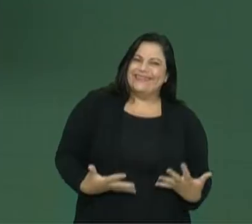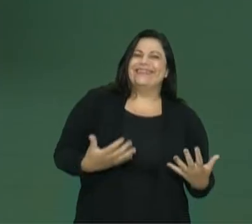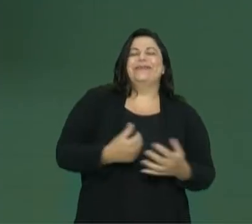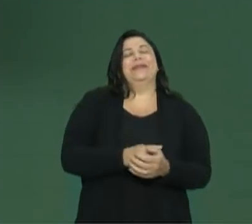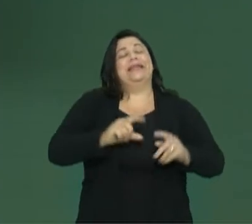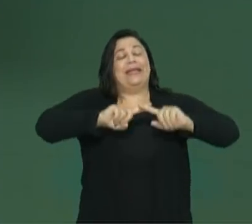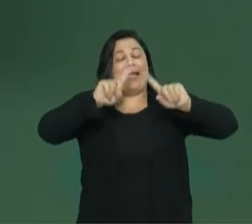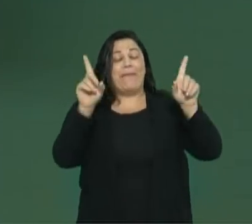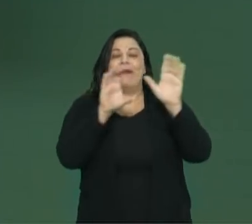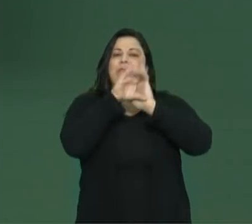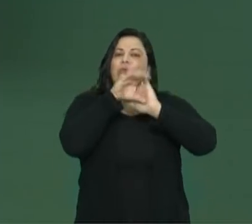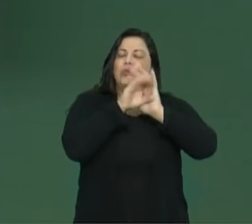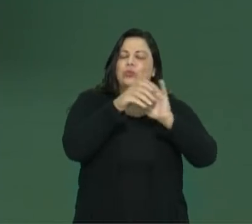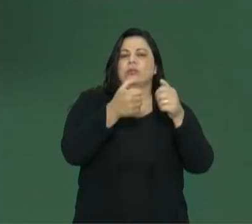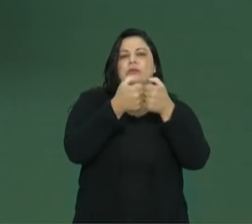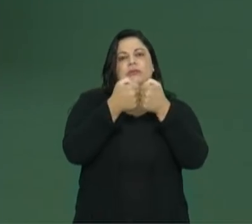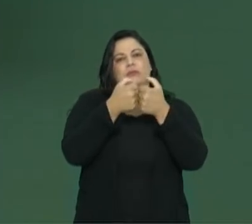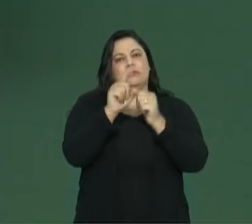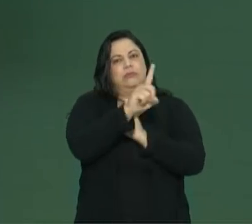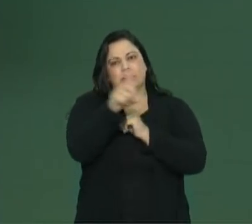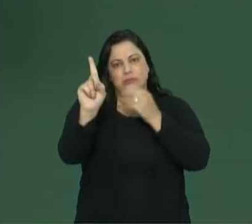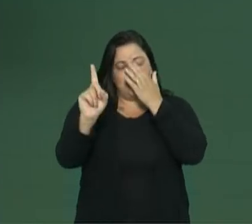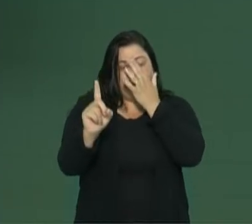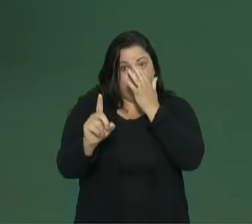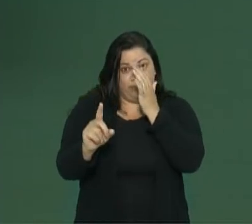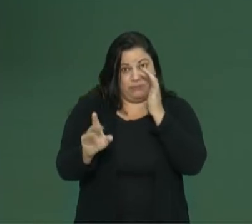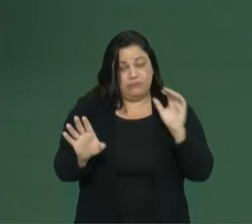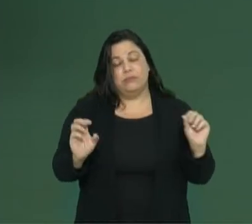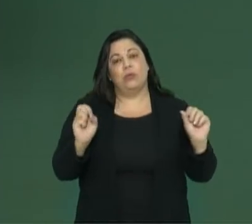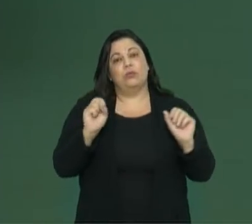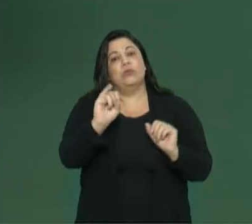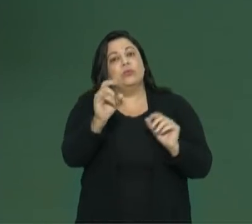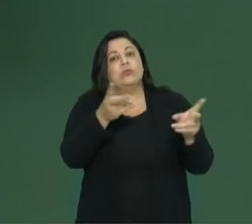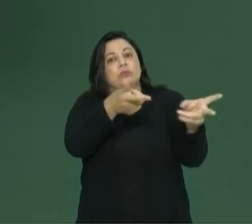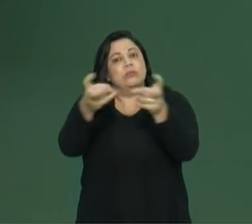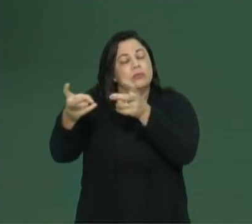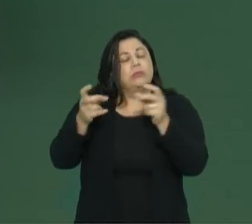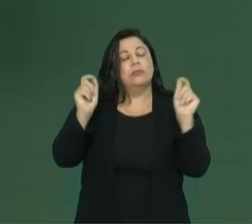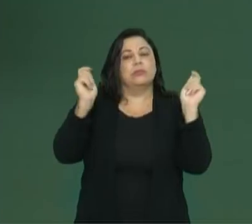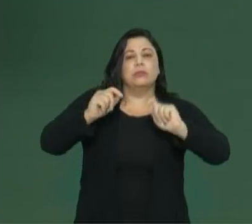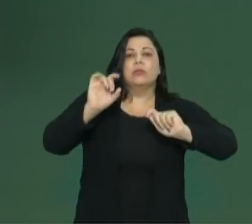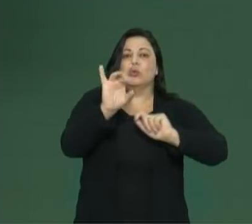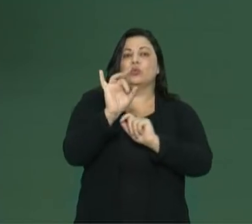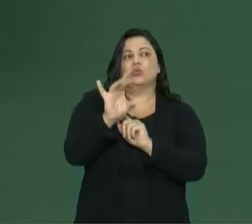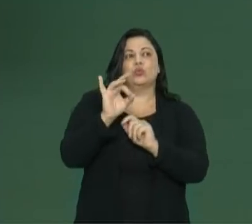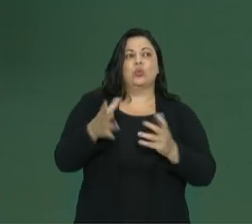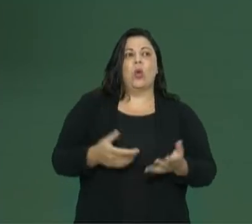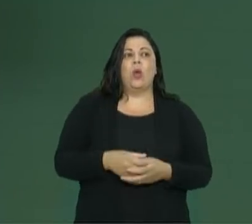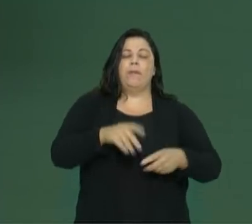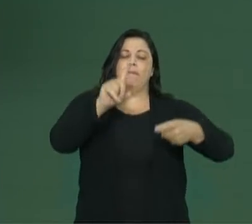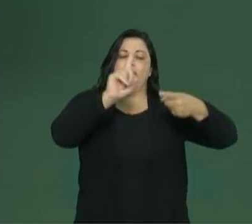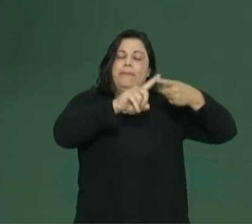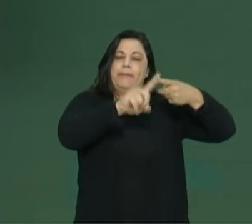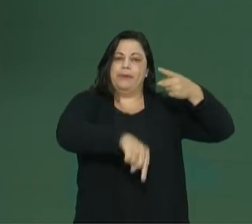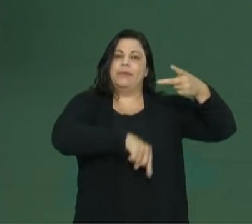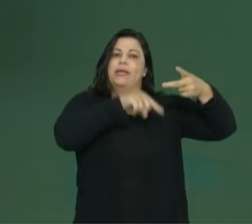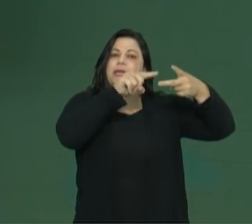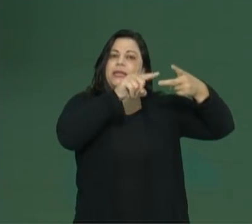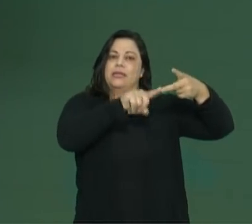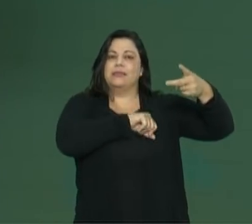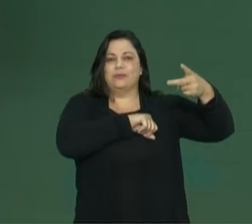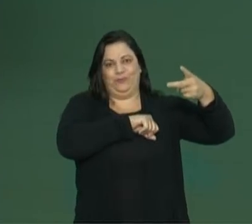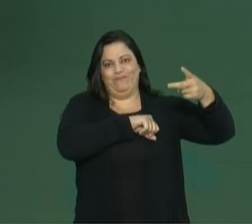aqui no conceito de física, não. Certo? Então, se você for analisar, houve apenas realização de trabalho na primeira situação e